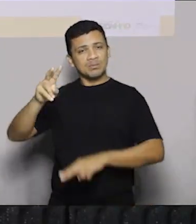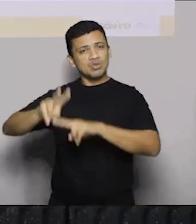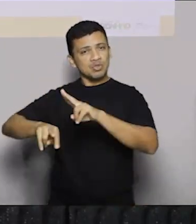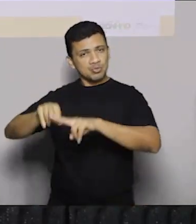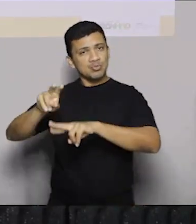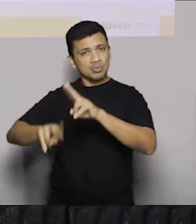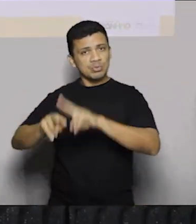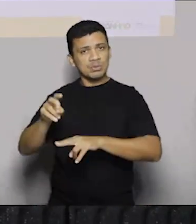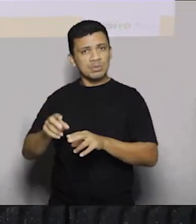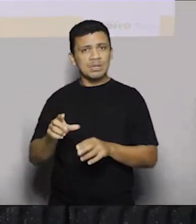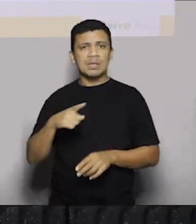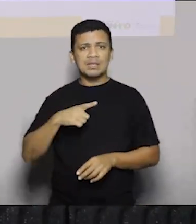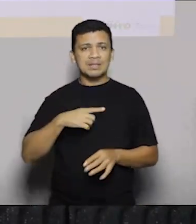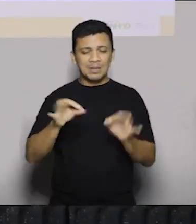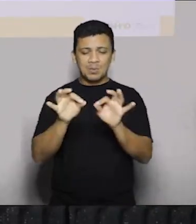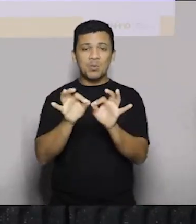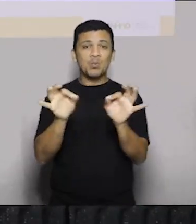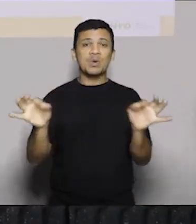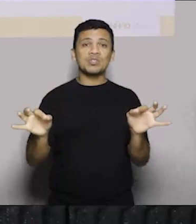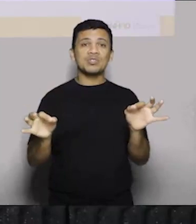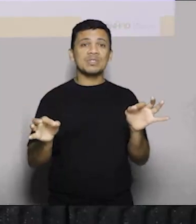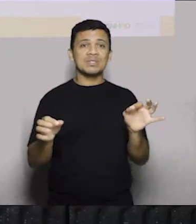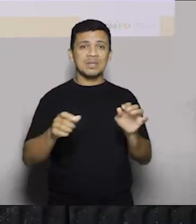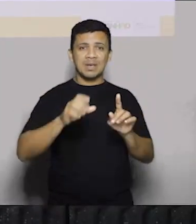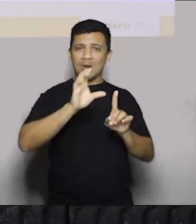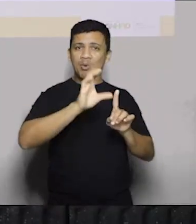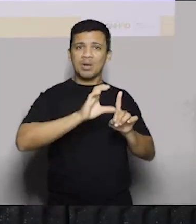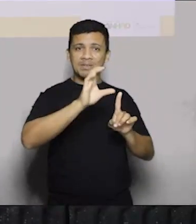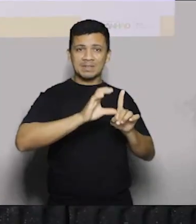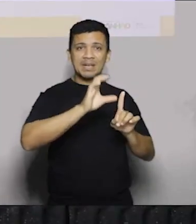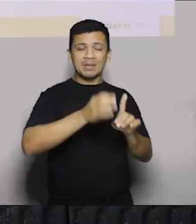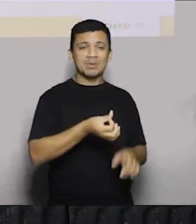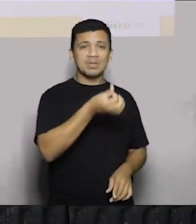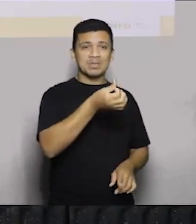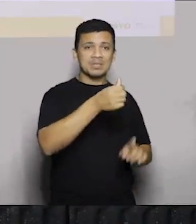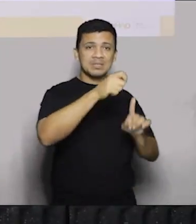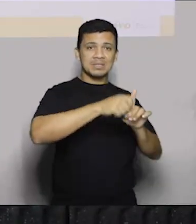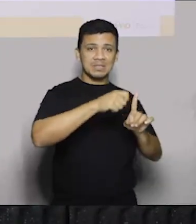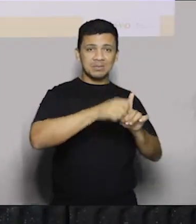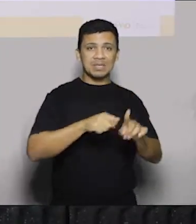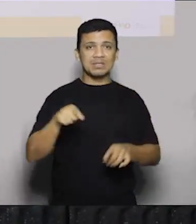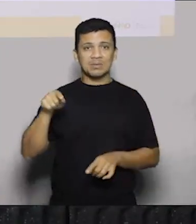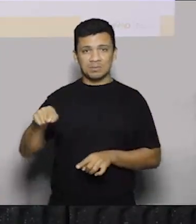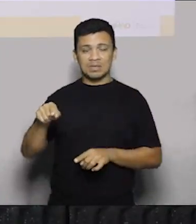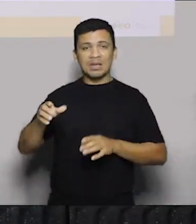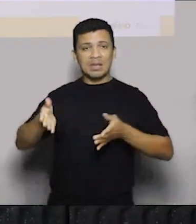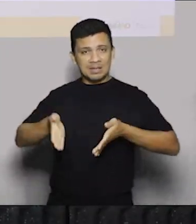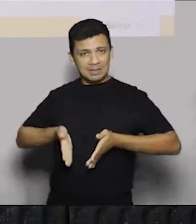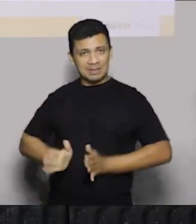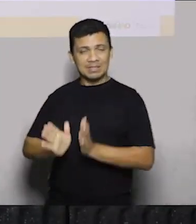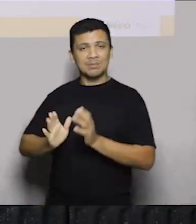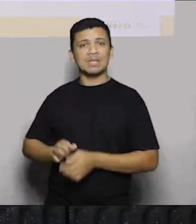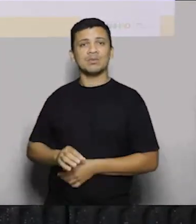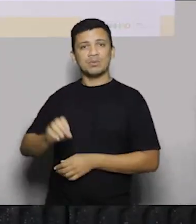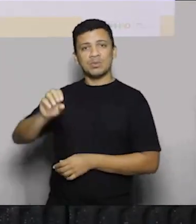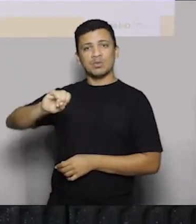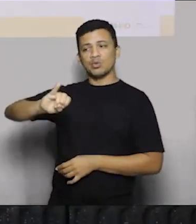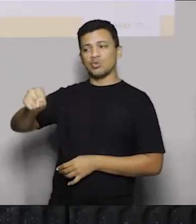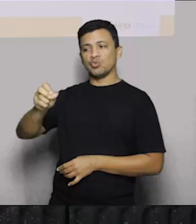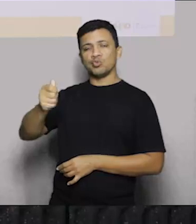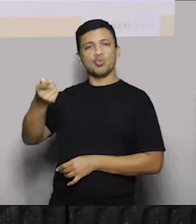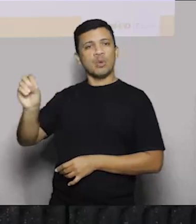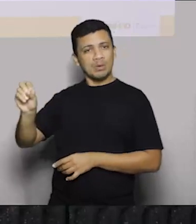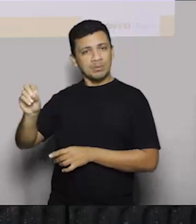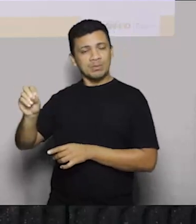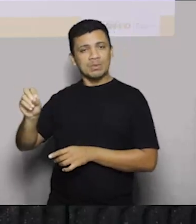distância de 6 meses no calendário entre o que seria o nascimento de João, São João, e o nascimento de Jesus, que é o